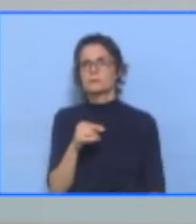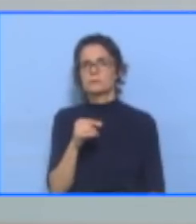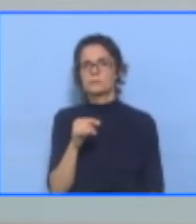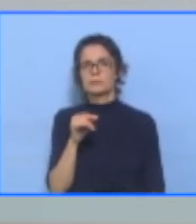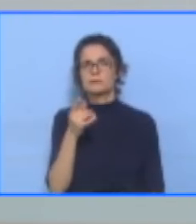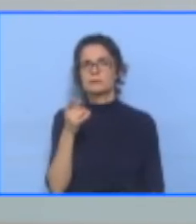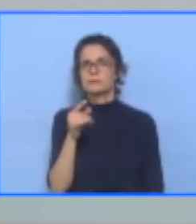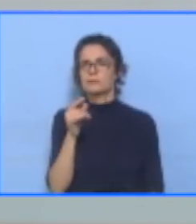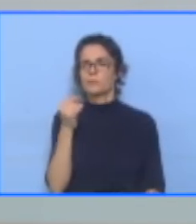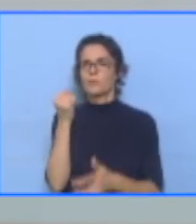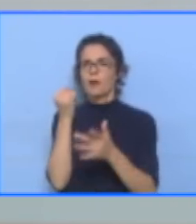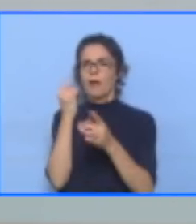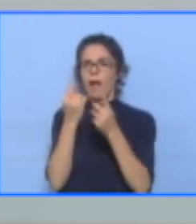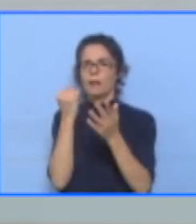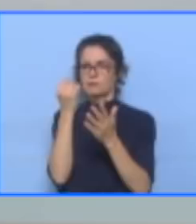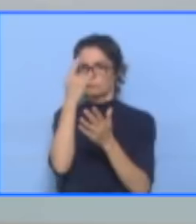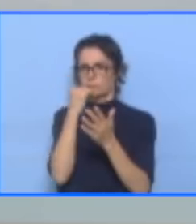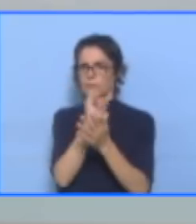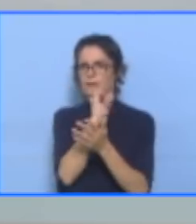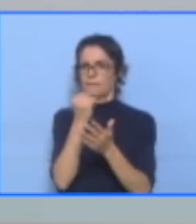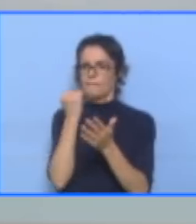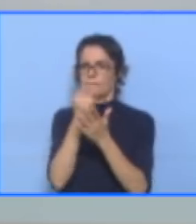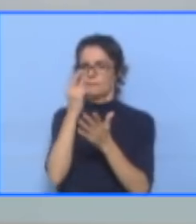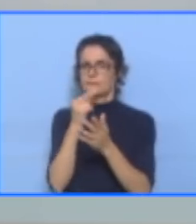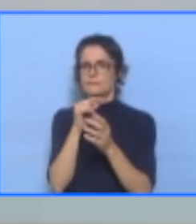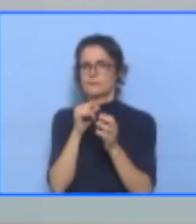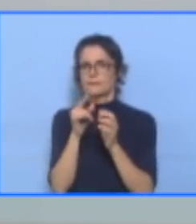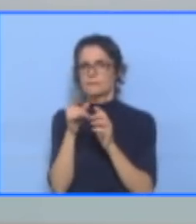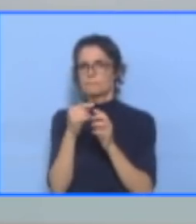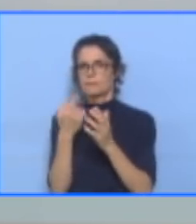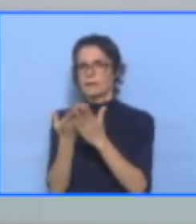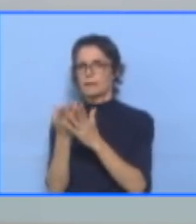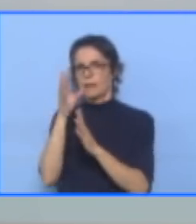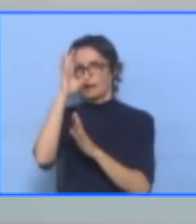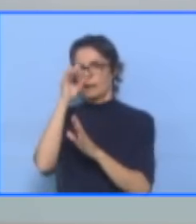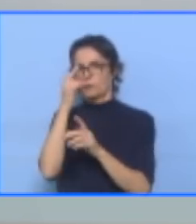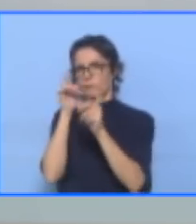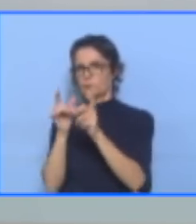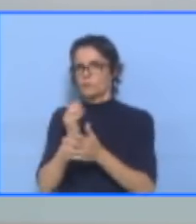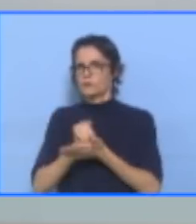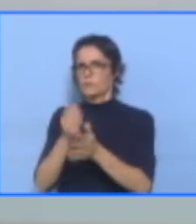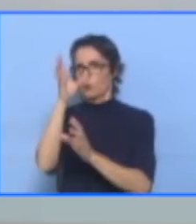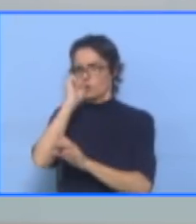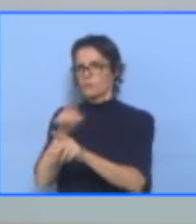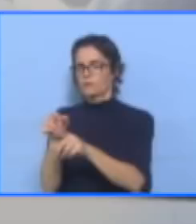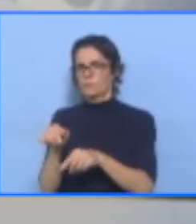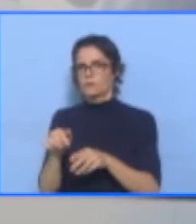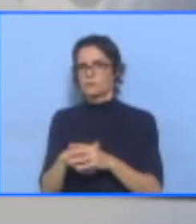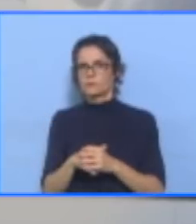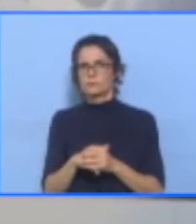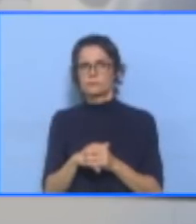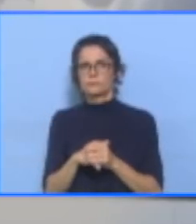marca de Tomás Moro para os estadistas da atualidade, o que é que iria sugerir?